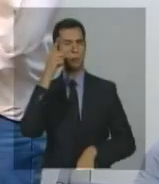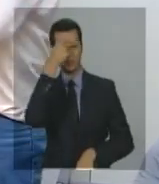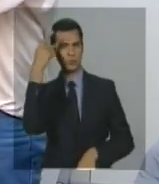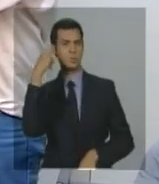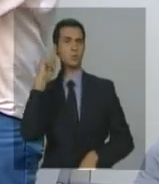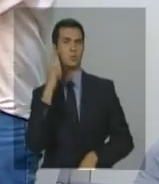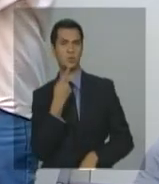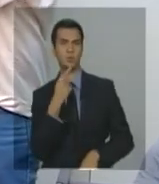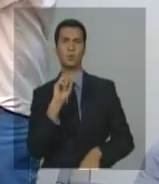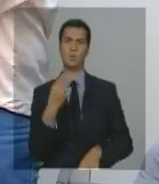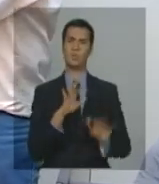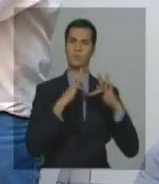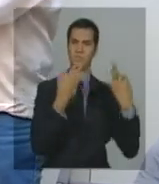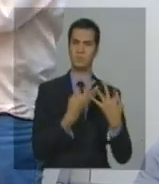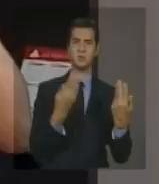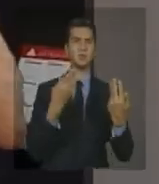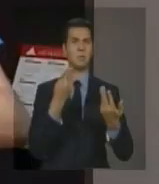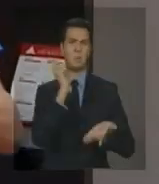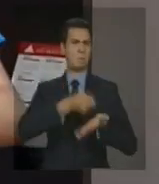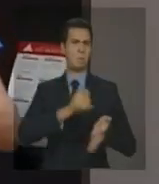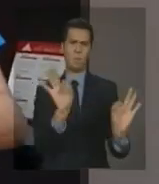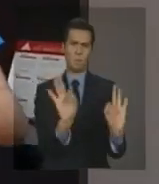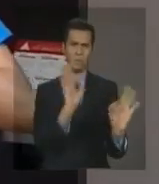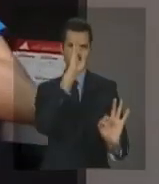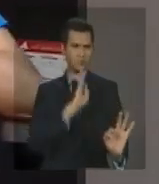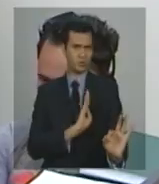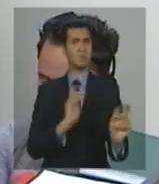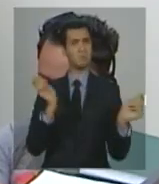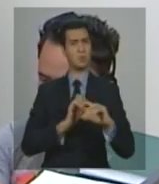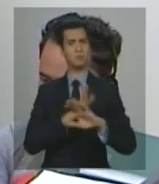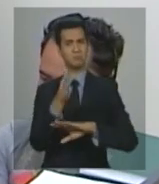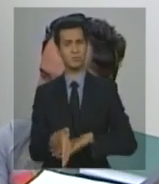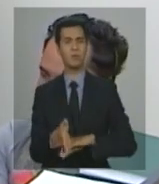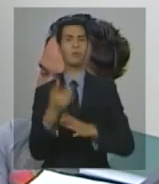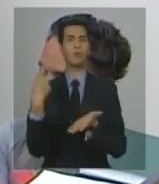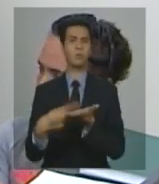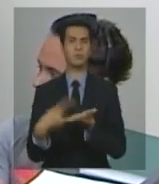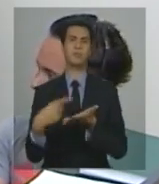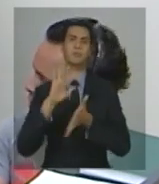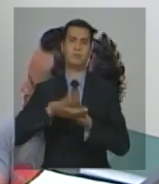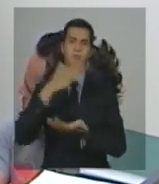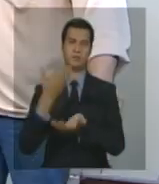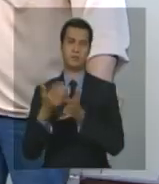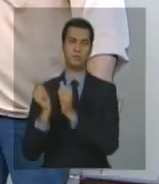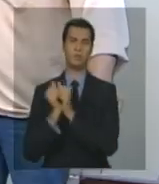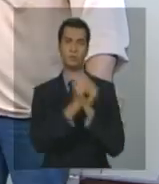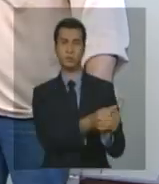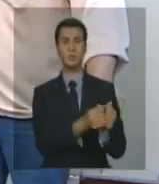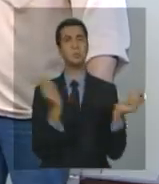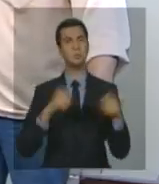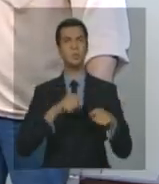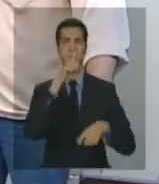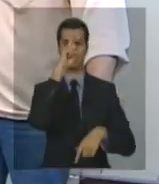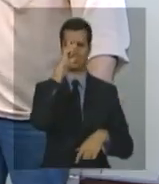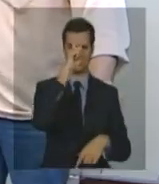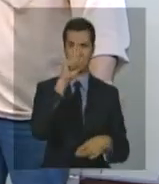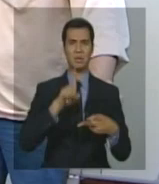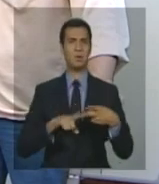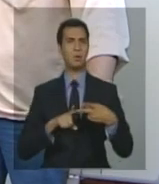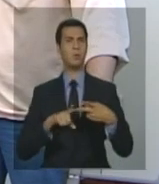nenhum custo, podem agendar a presença de um intérprete em locais como consultas médicas, delegacias e